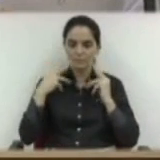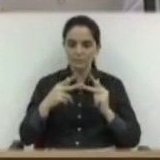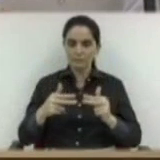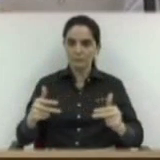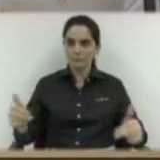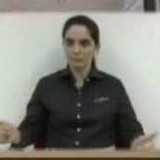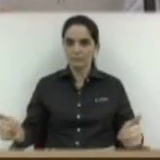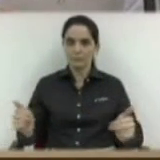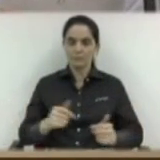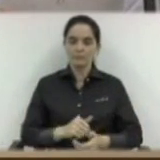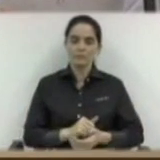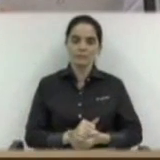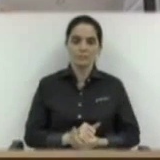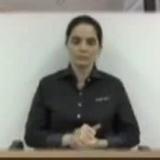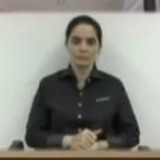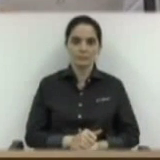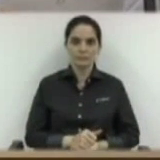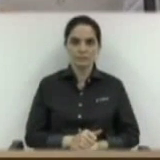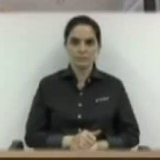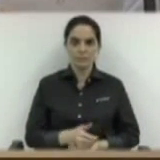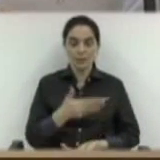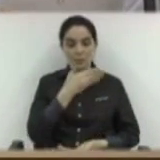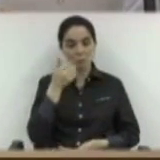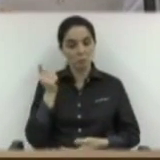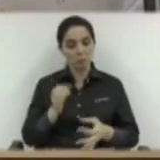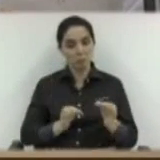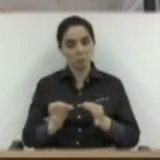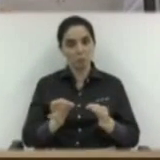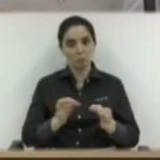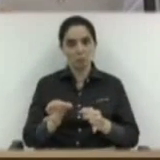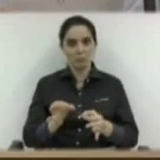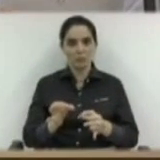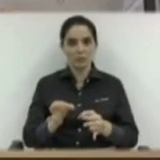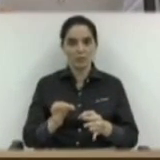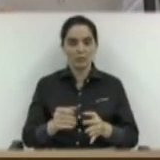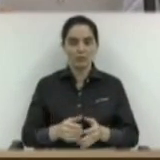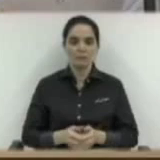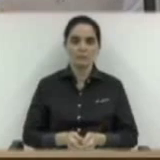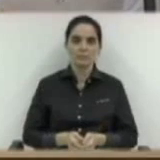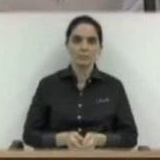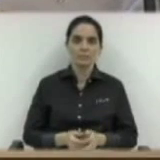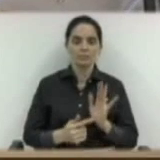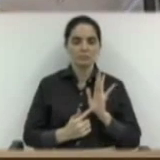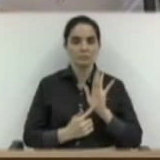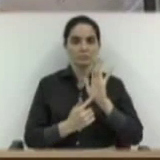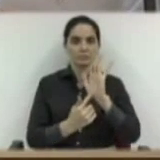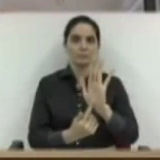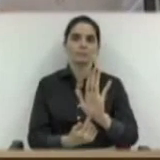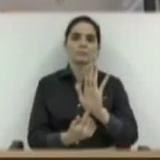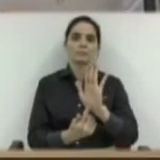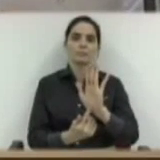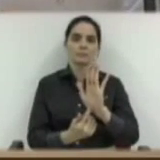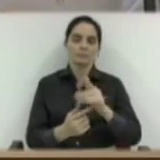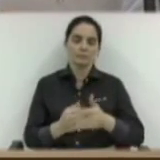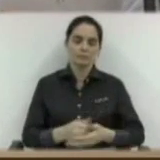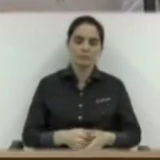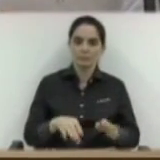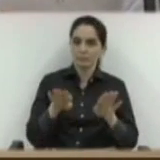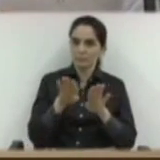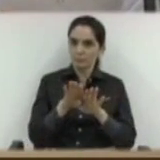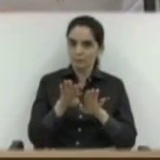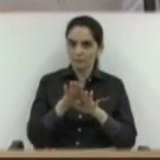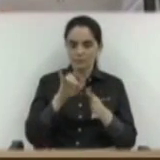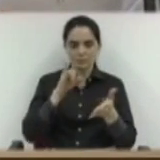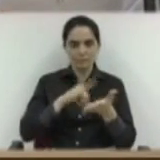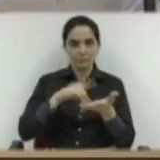da outras providências. Para melhor análise da proposta, encaminhamos a mensagem necessária à sua apresentação, bem como